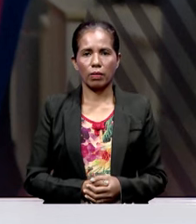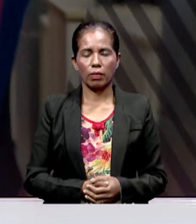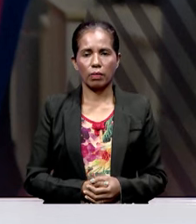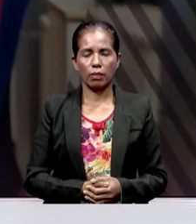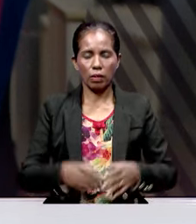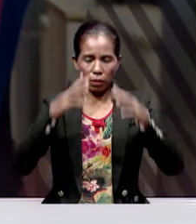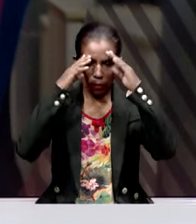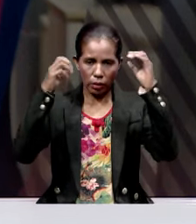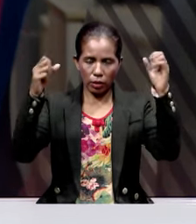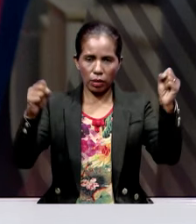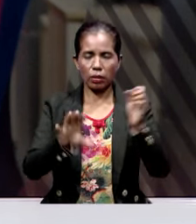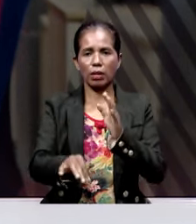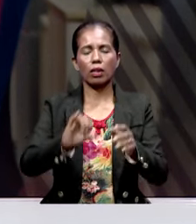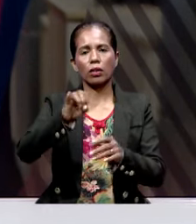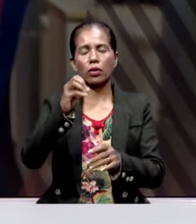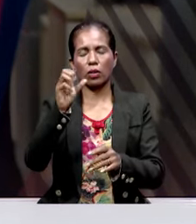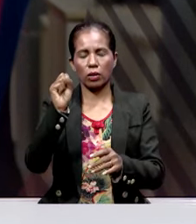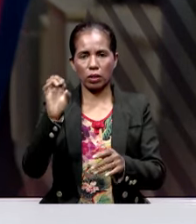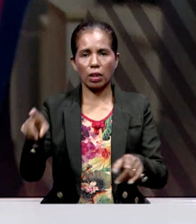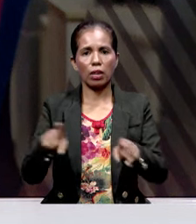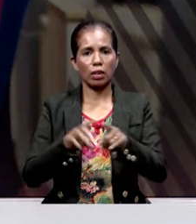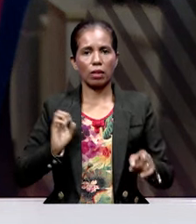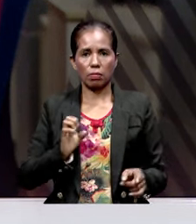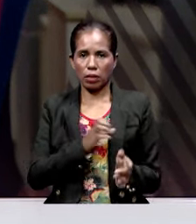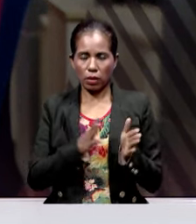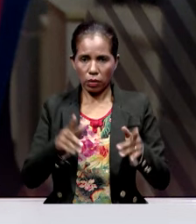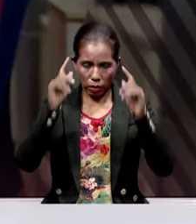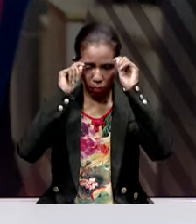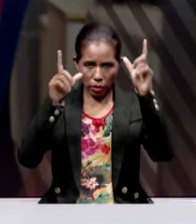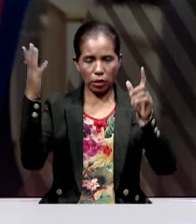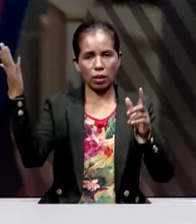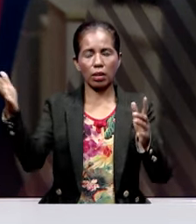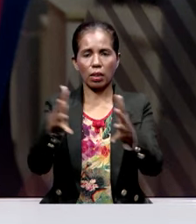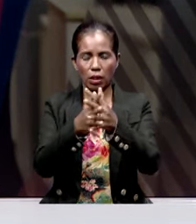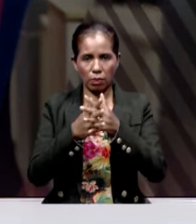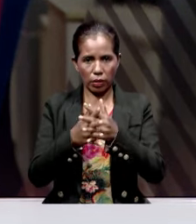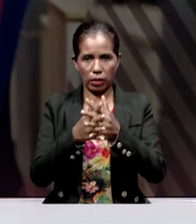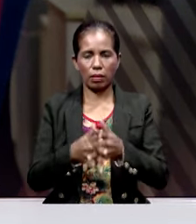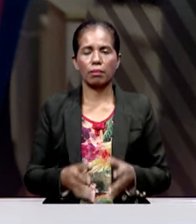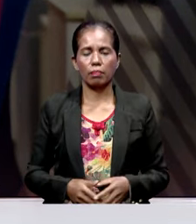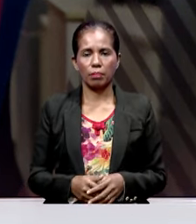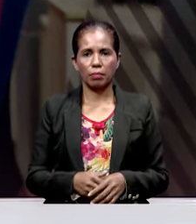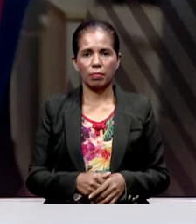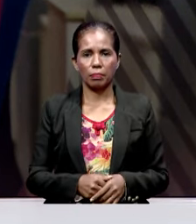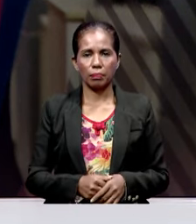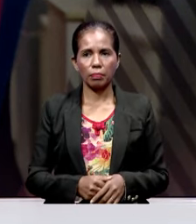O presidente da República nomeia José Luís Guterres, no embaixador Timor-Leste, NIEN e Estados Unidos, América.